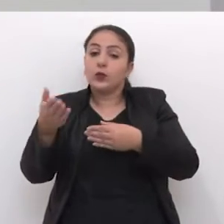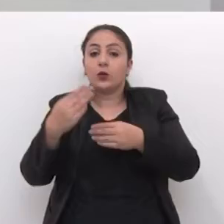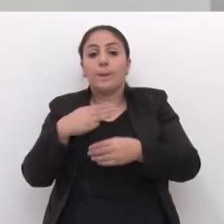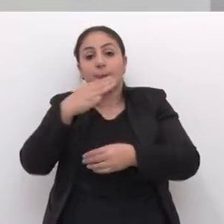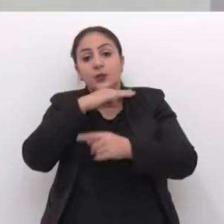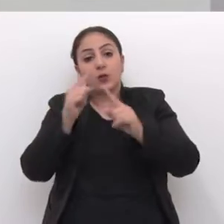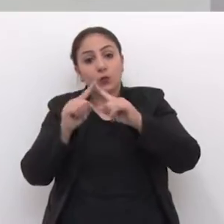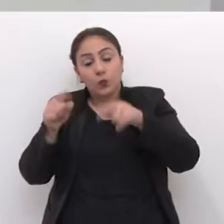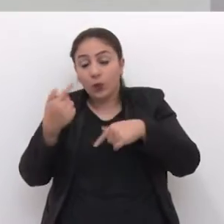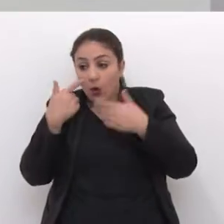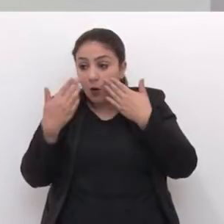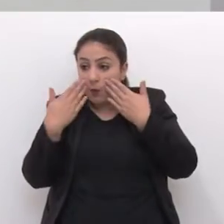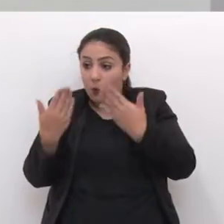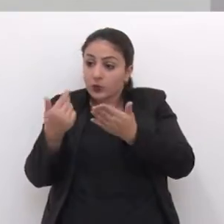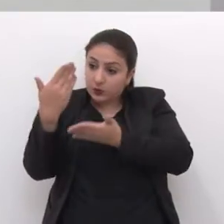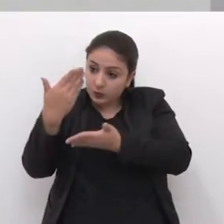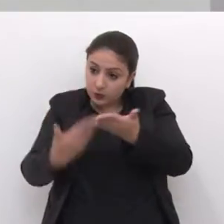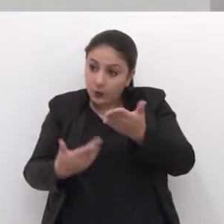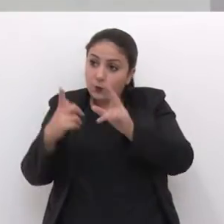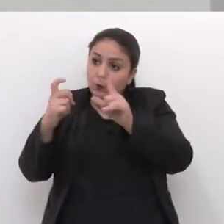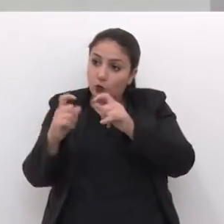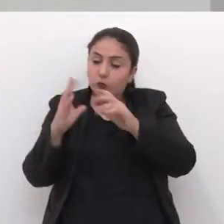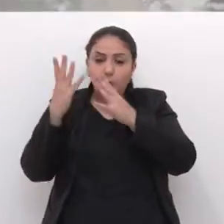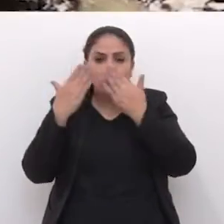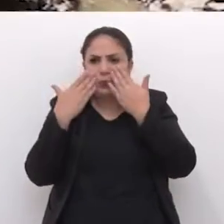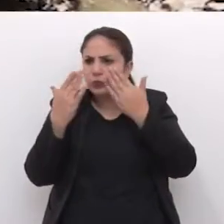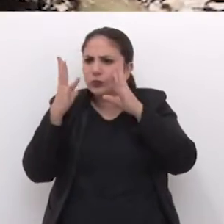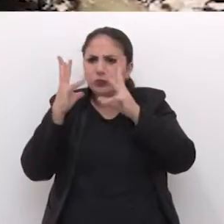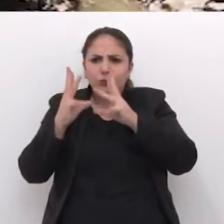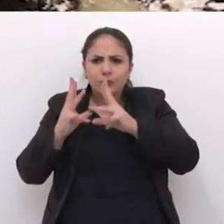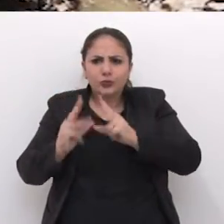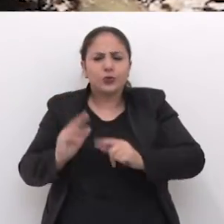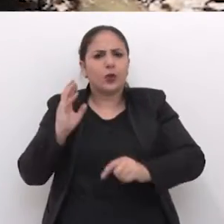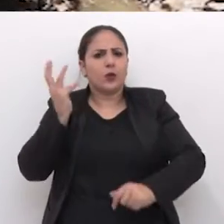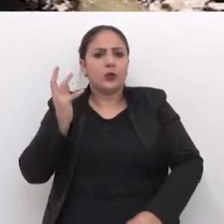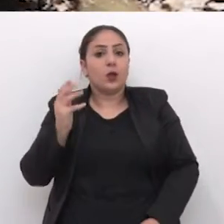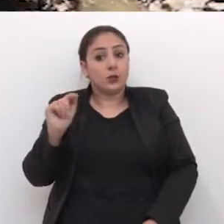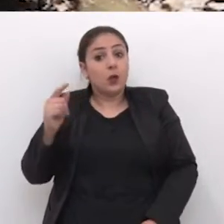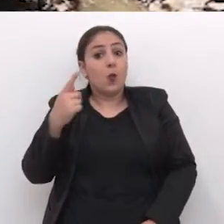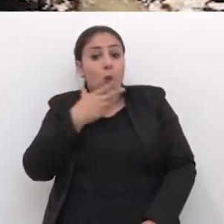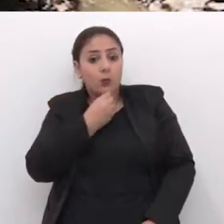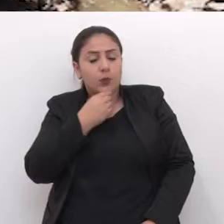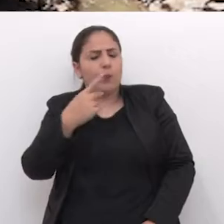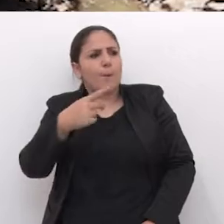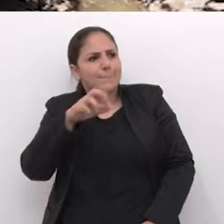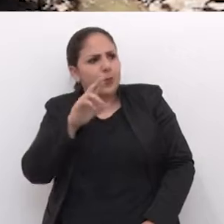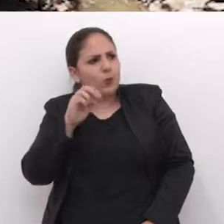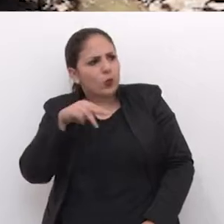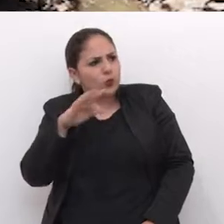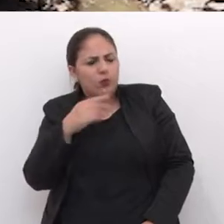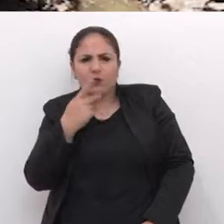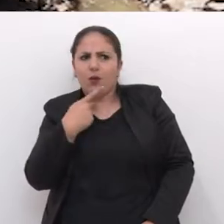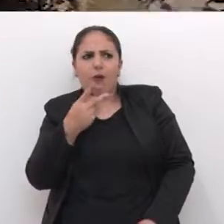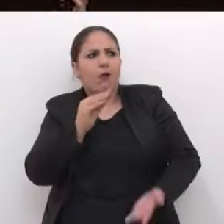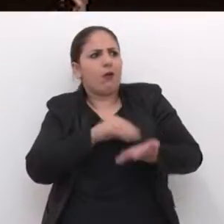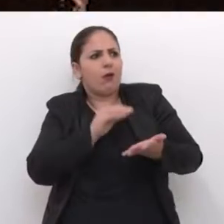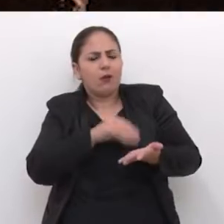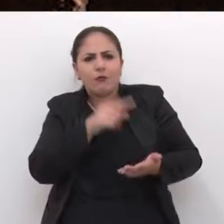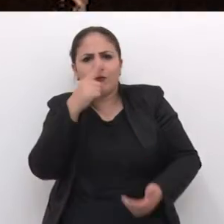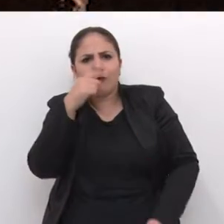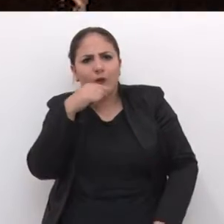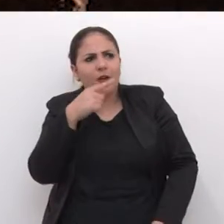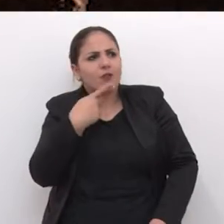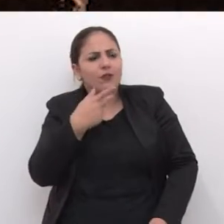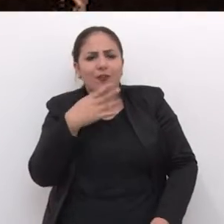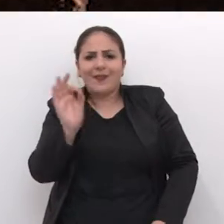fui no Ministério Público, até fui bem recebido lá, mostrei as fotos, mostrei tudo que está acontecendo. Até o promotor olhou e disse, realmente isso aqui